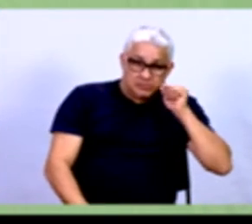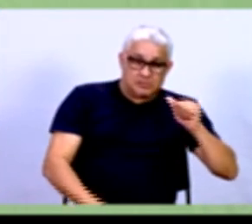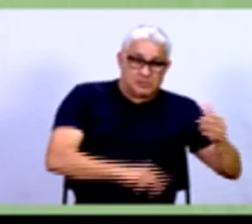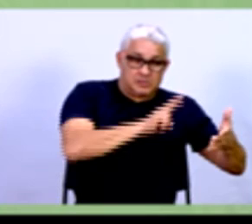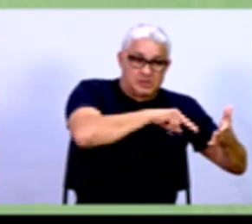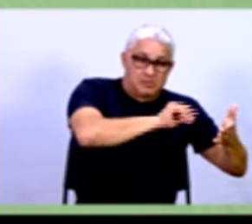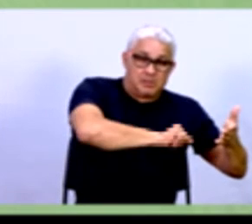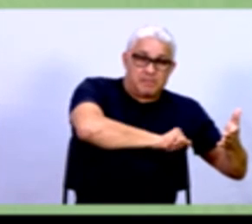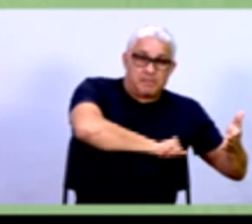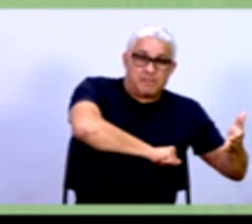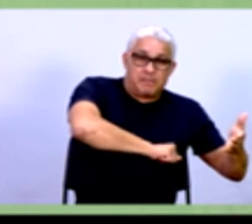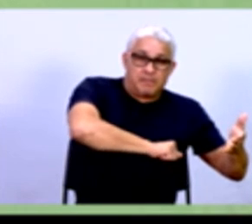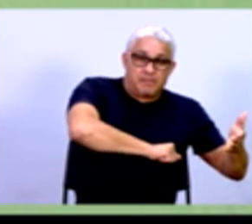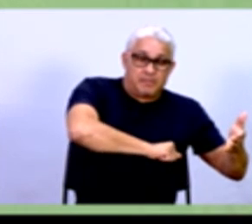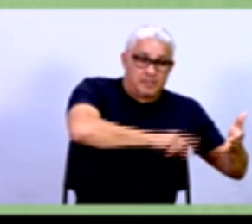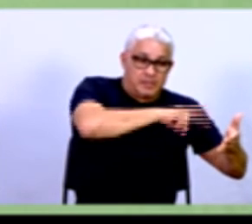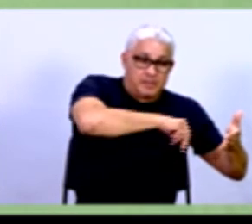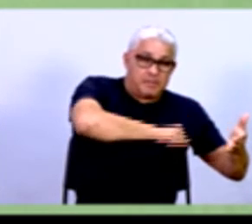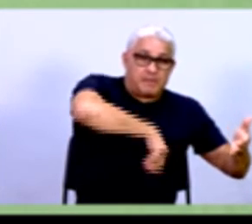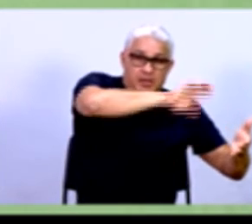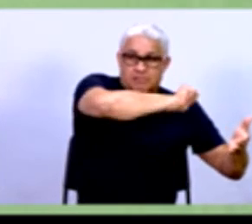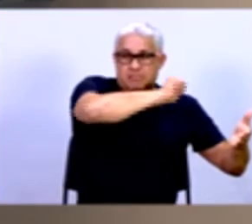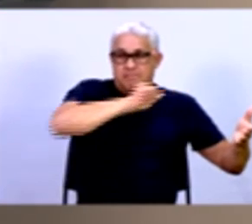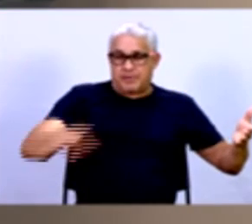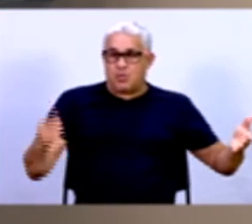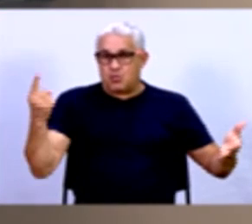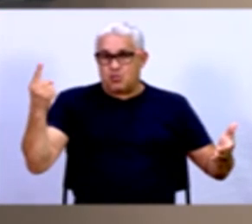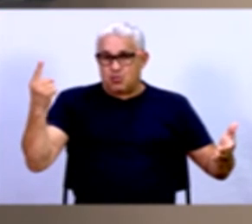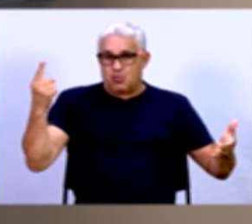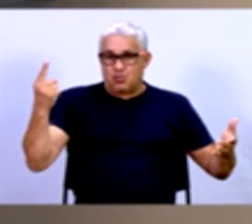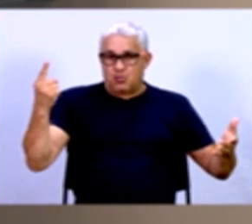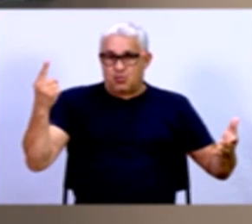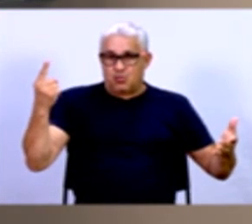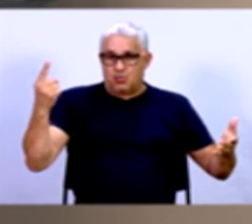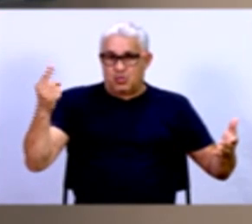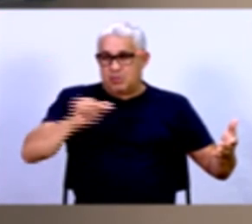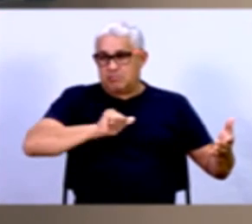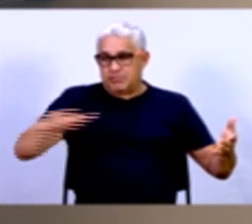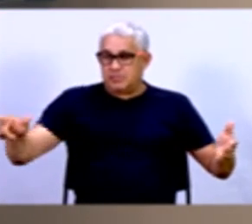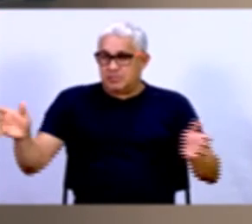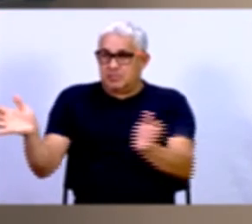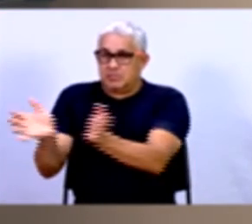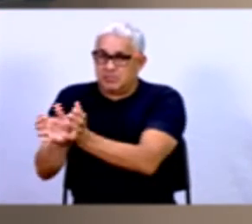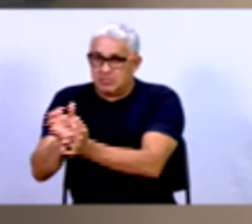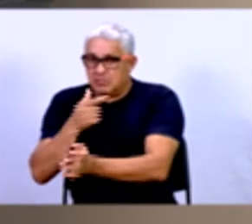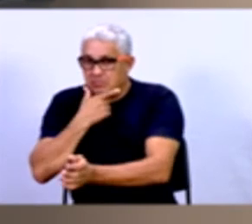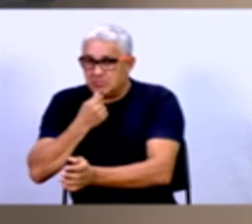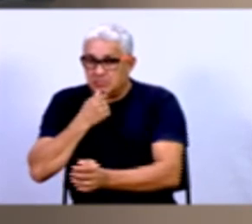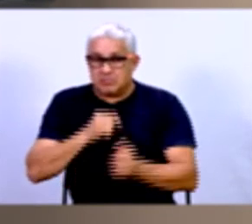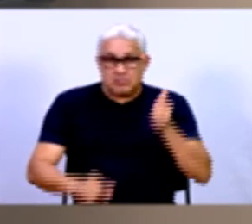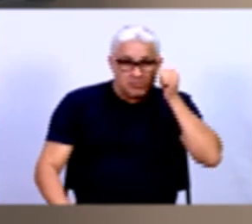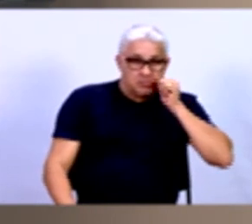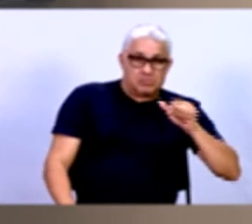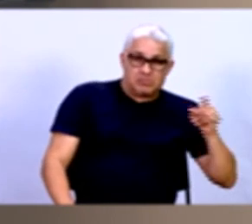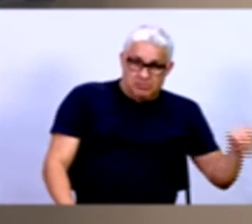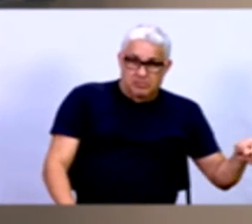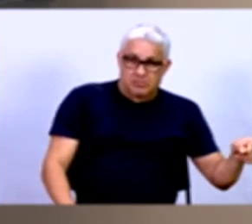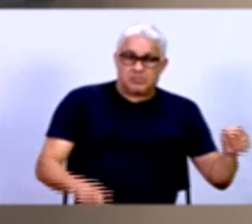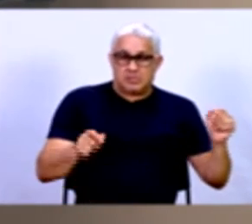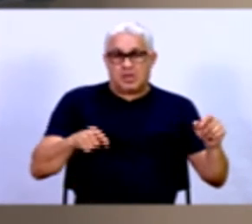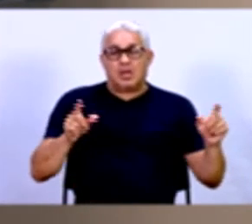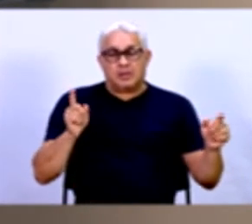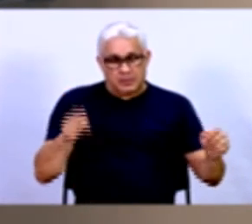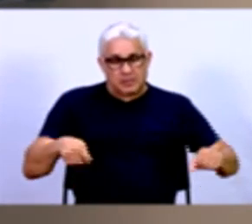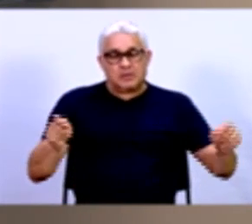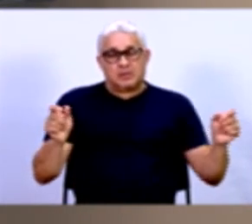ano do que os homens. Então, ela consegue... a estatística inferencial, ela consegue tirar conclusões,